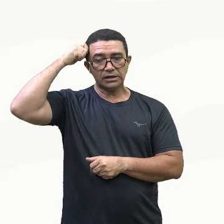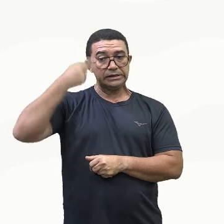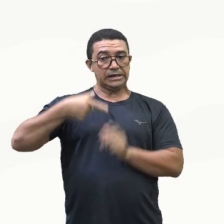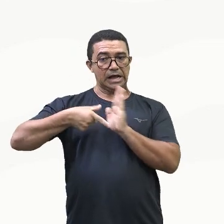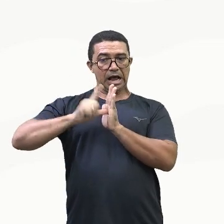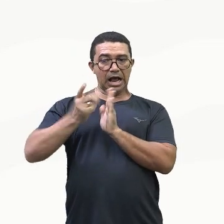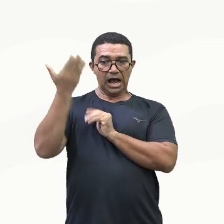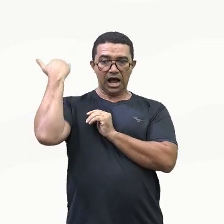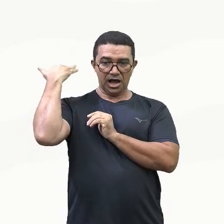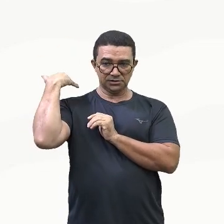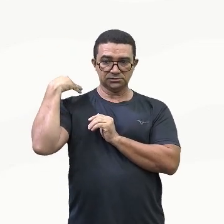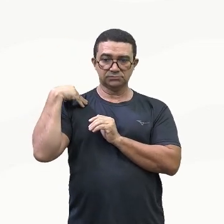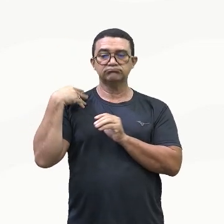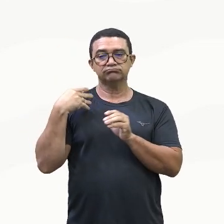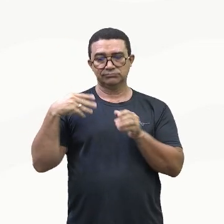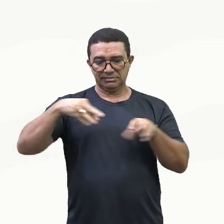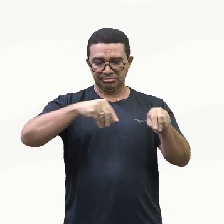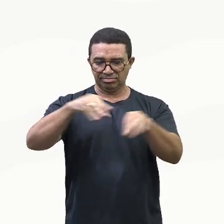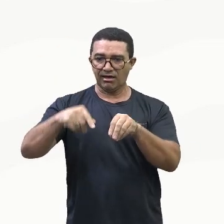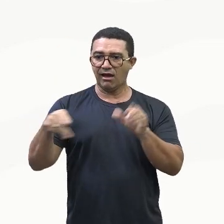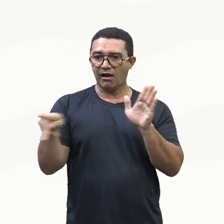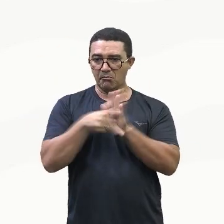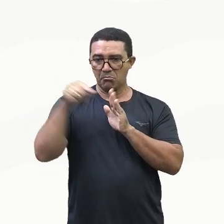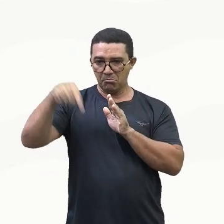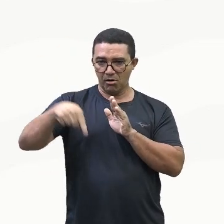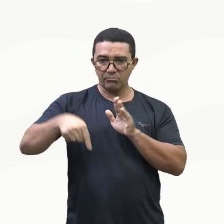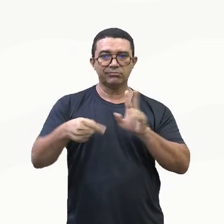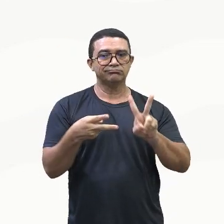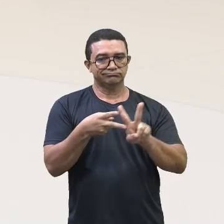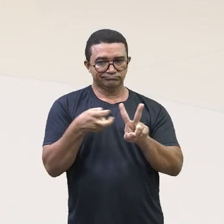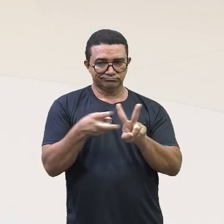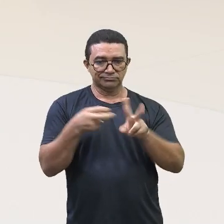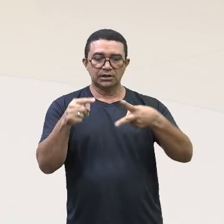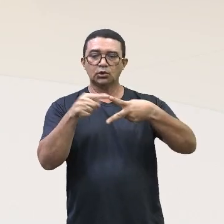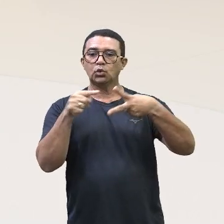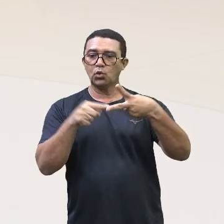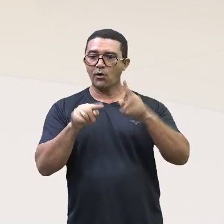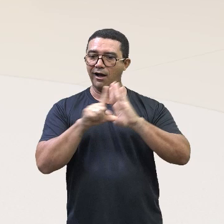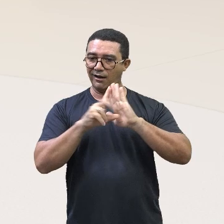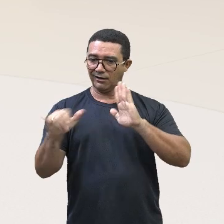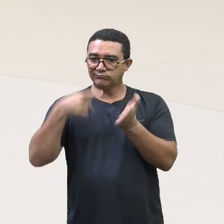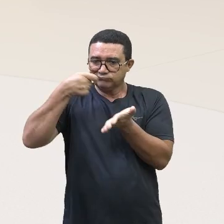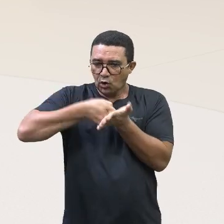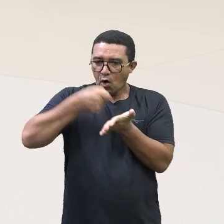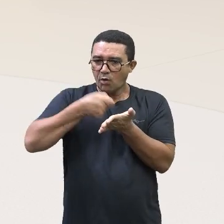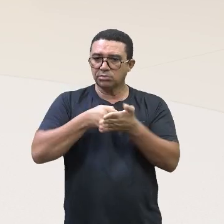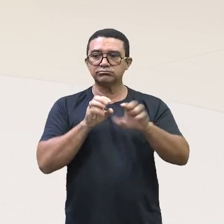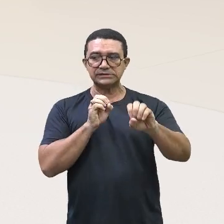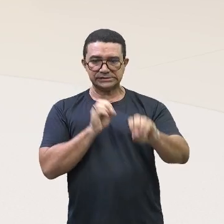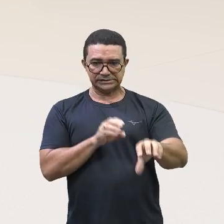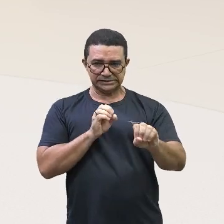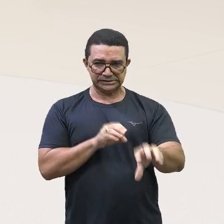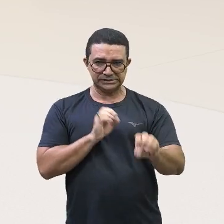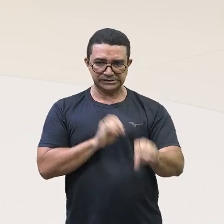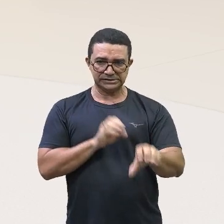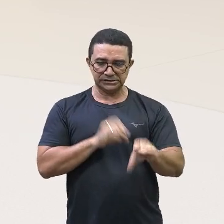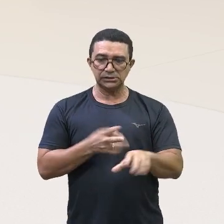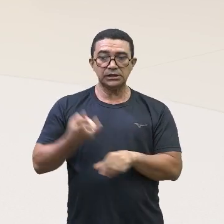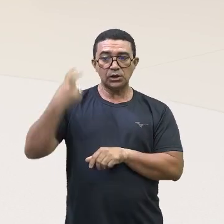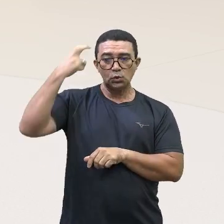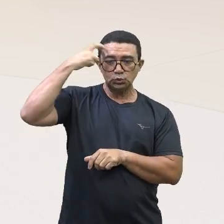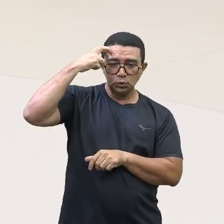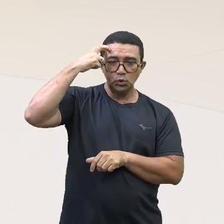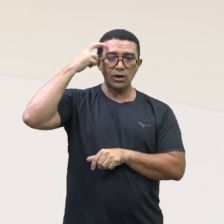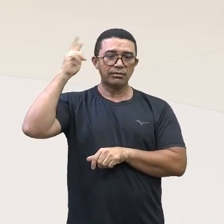indígenas. Por isso que essas duas leis asseguram a obrigatoriedade do ensino da cultura,